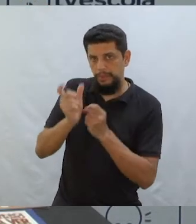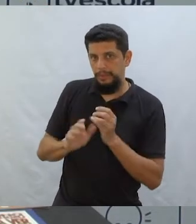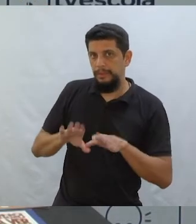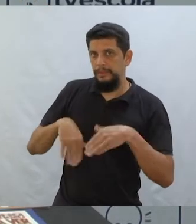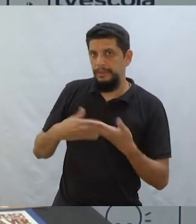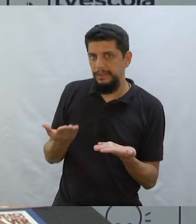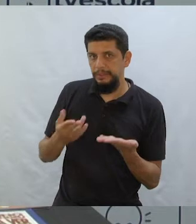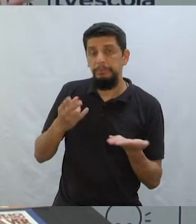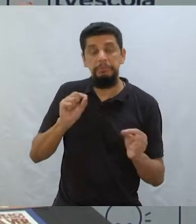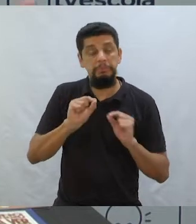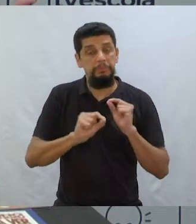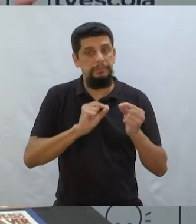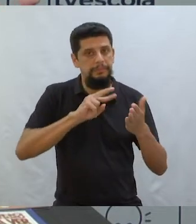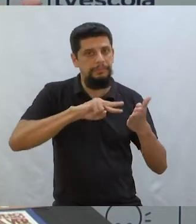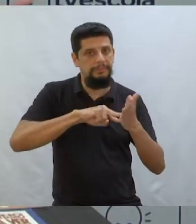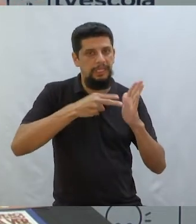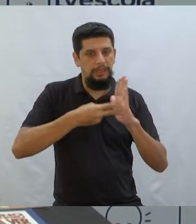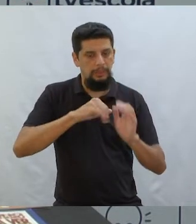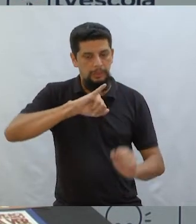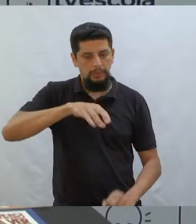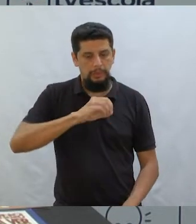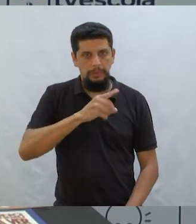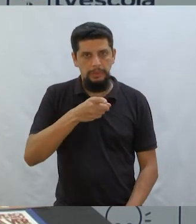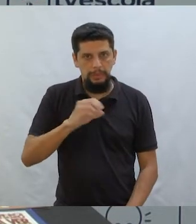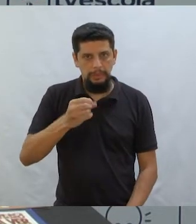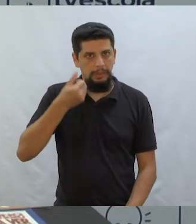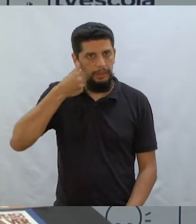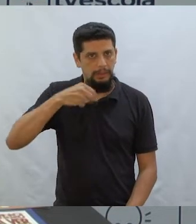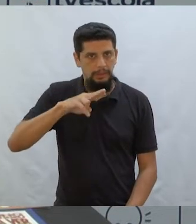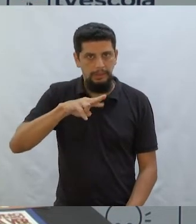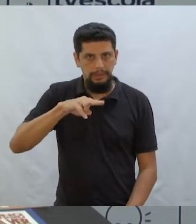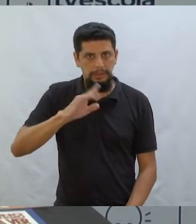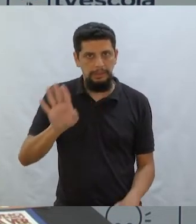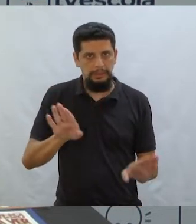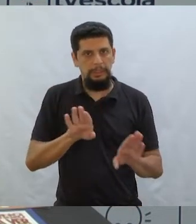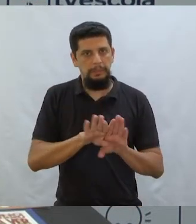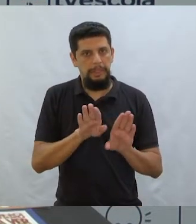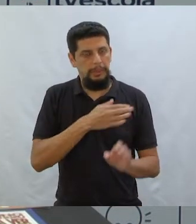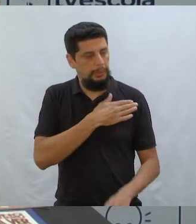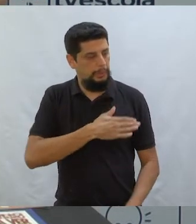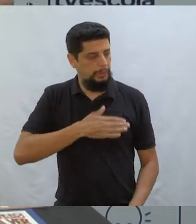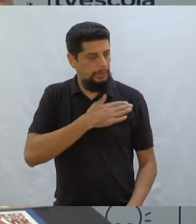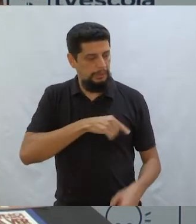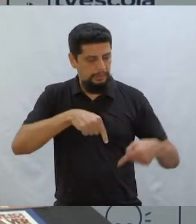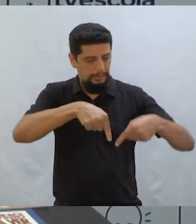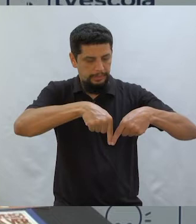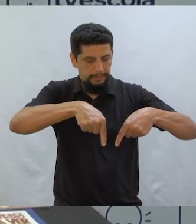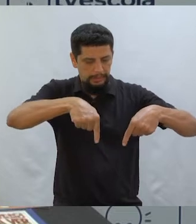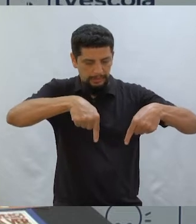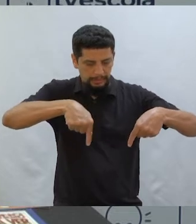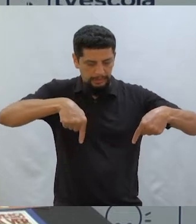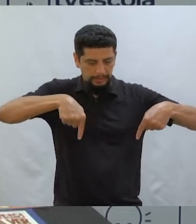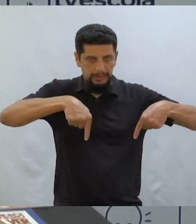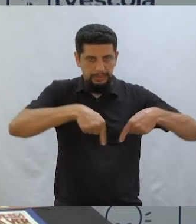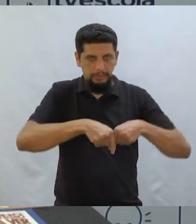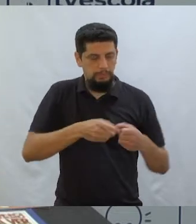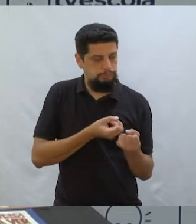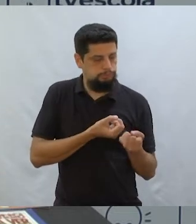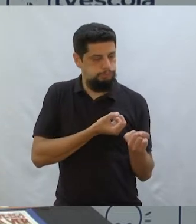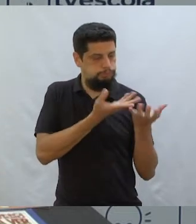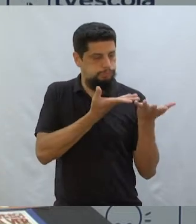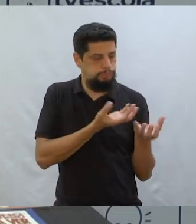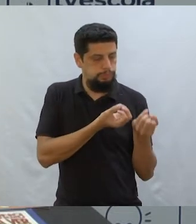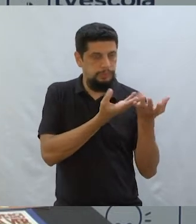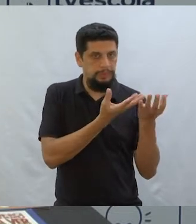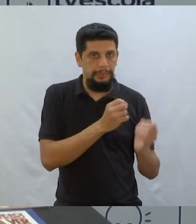Então significa né que o João e a irmã também gostaram da sala tanto que foram espalhando